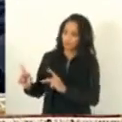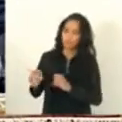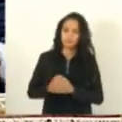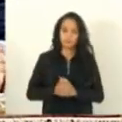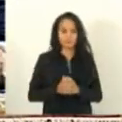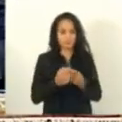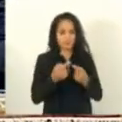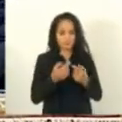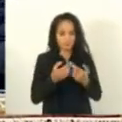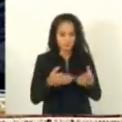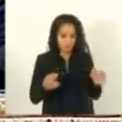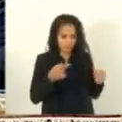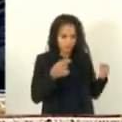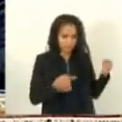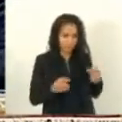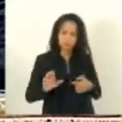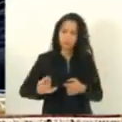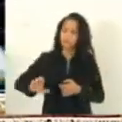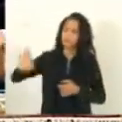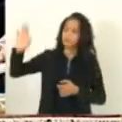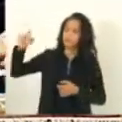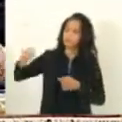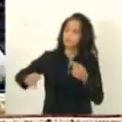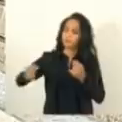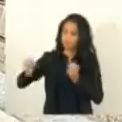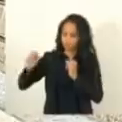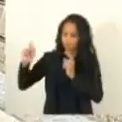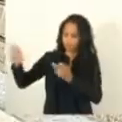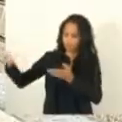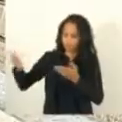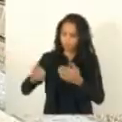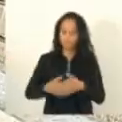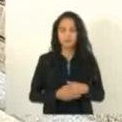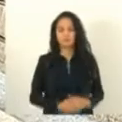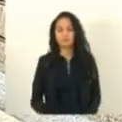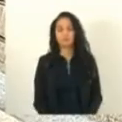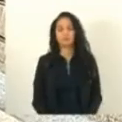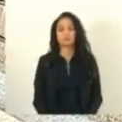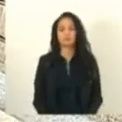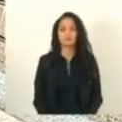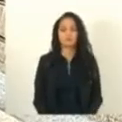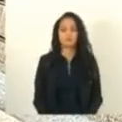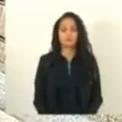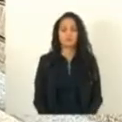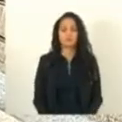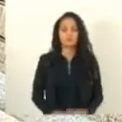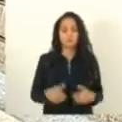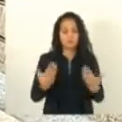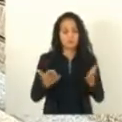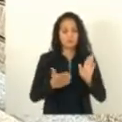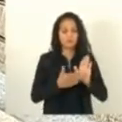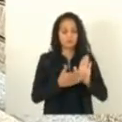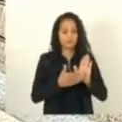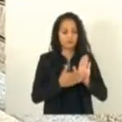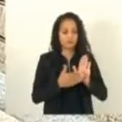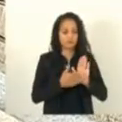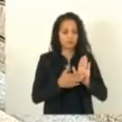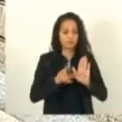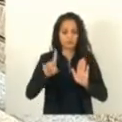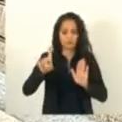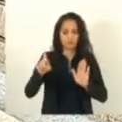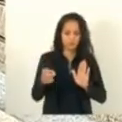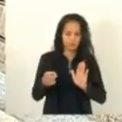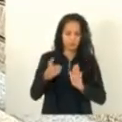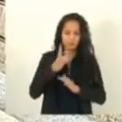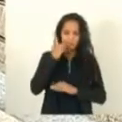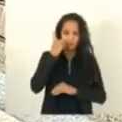discutida. Gostaria de discutir, deputado Gandini. E deputado Sérgio Majeski. Então, a proposta do ex-deputado